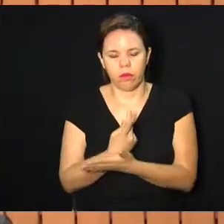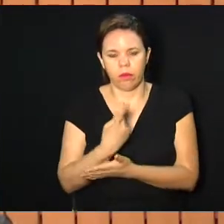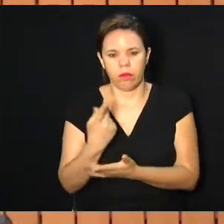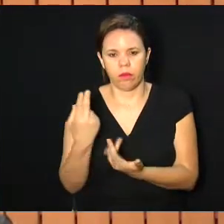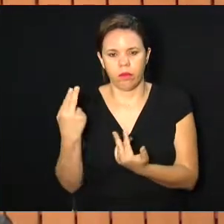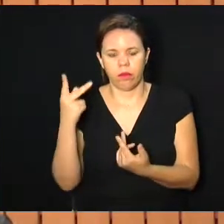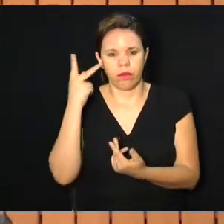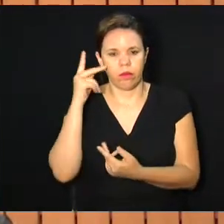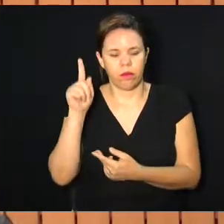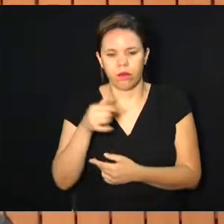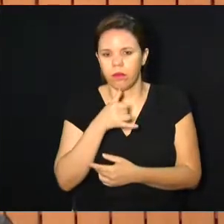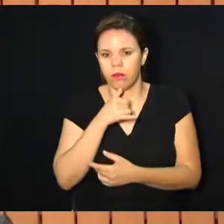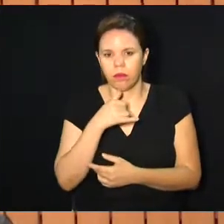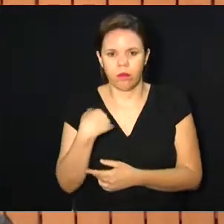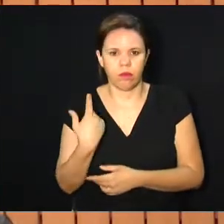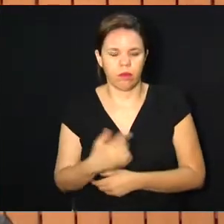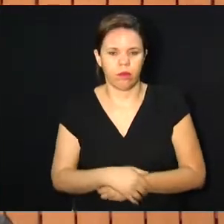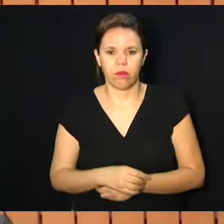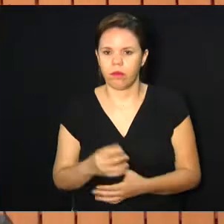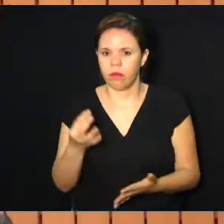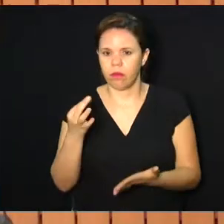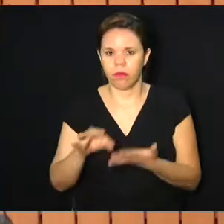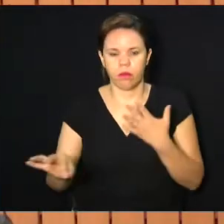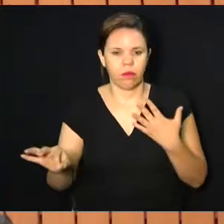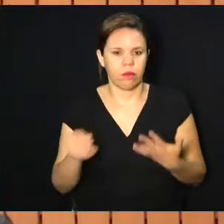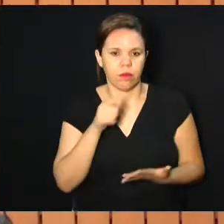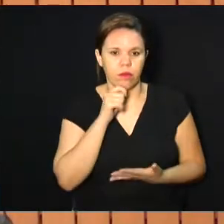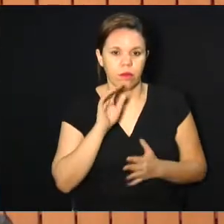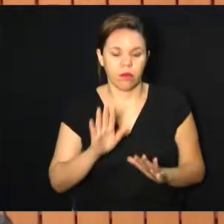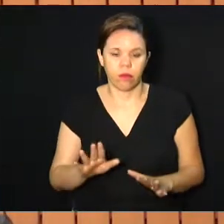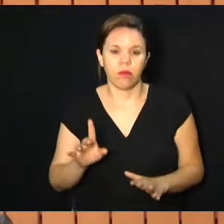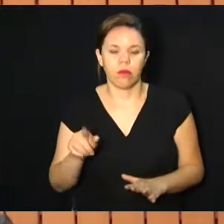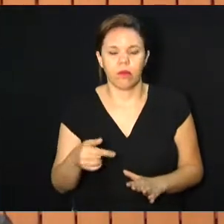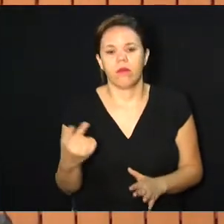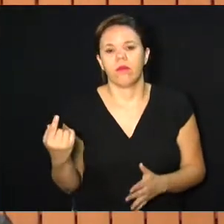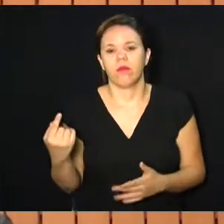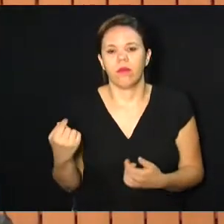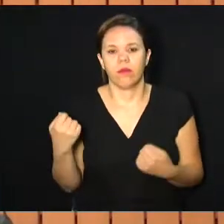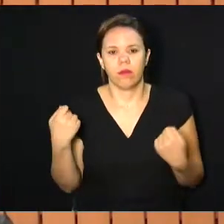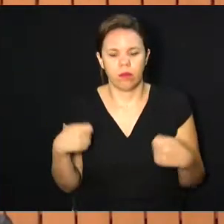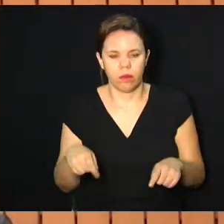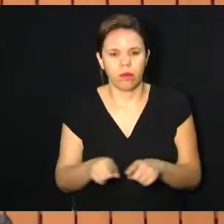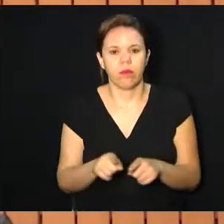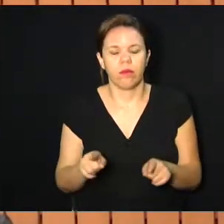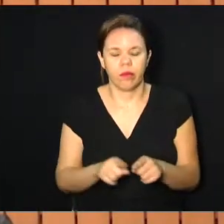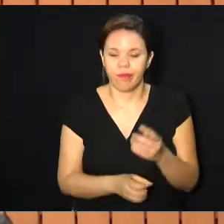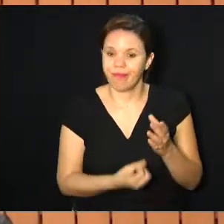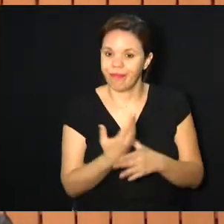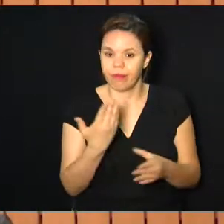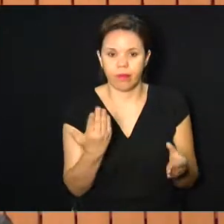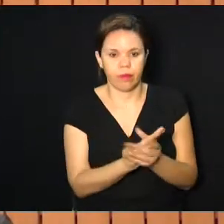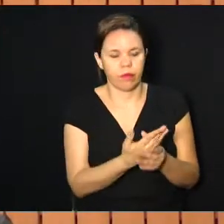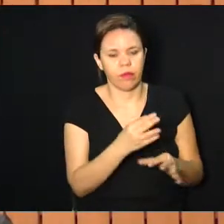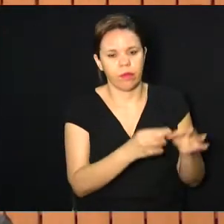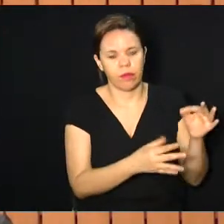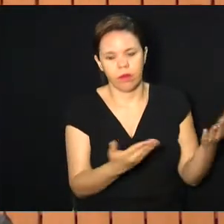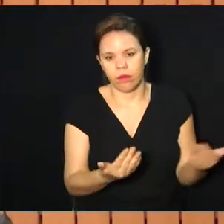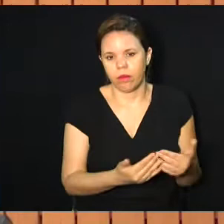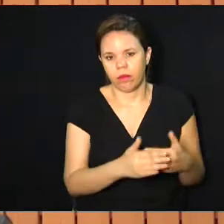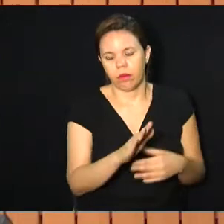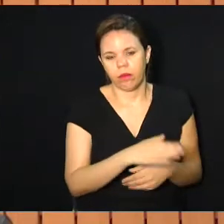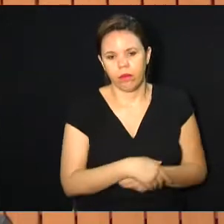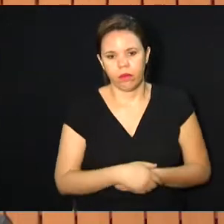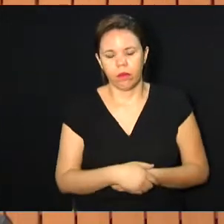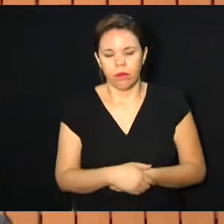e, infelizmente, lá a gente não corrigiu isso, mas é um ponto, por exemplo, que cabe processo judicial agora, e a gente